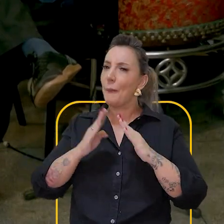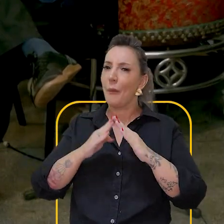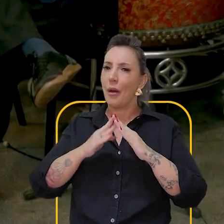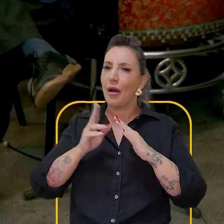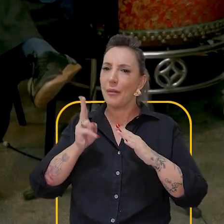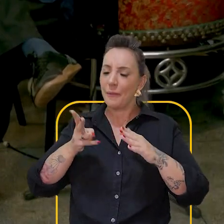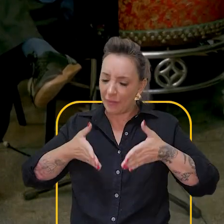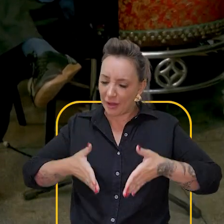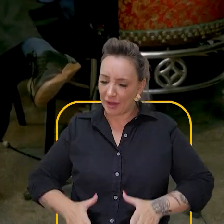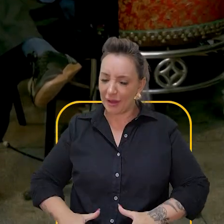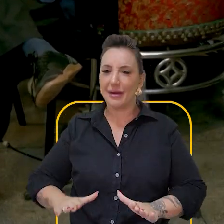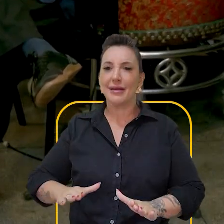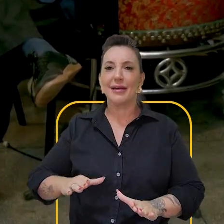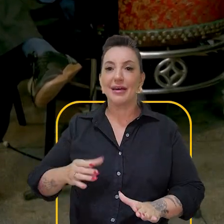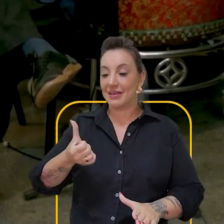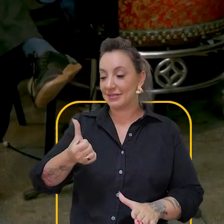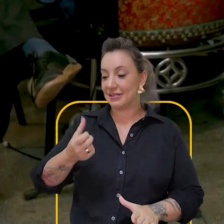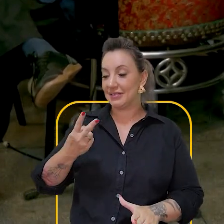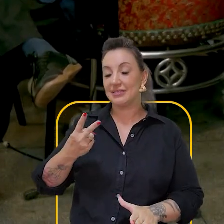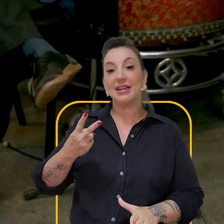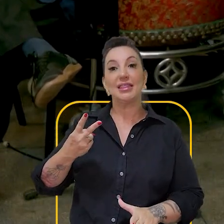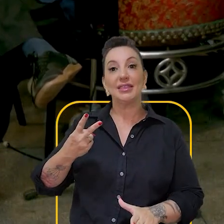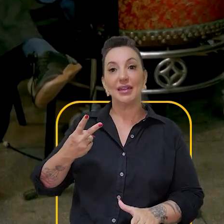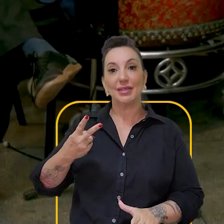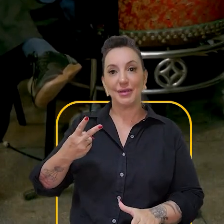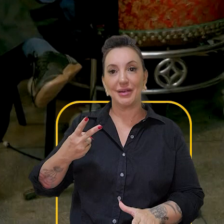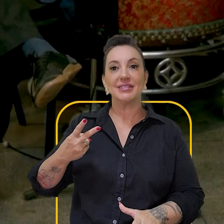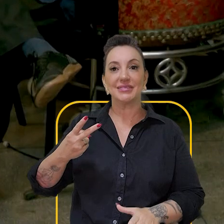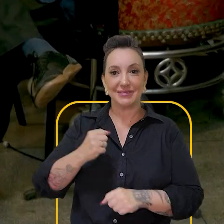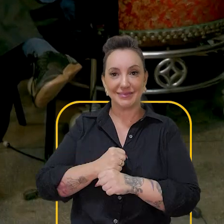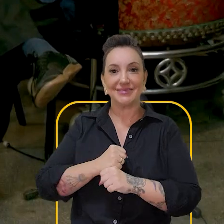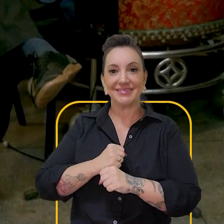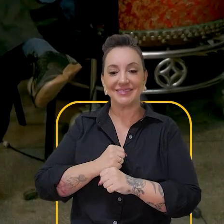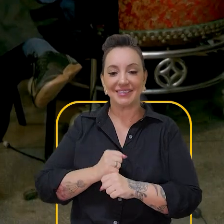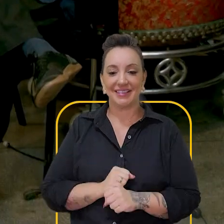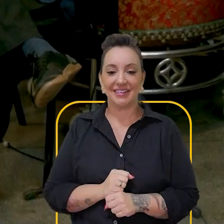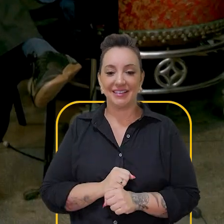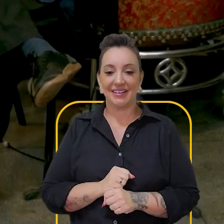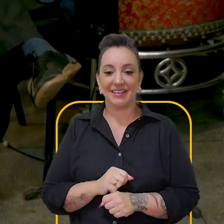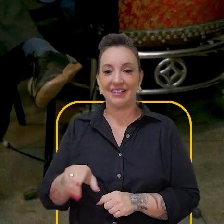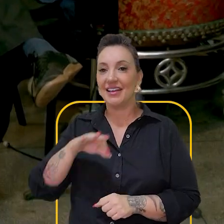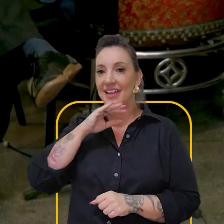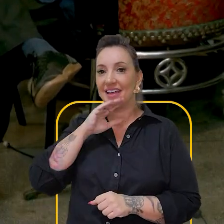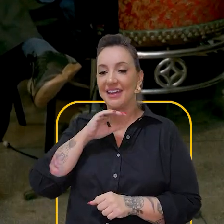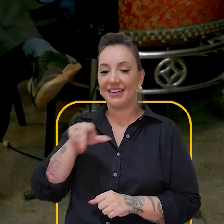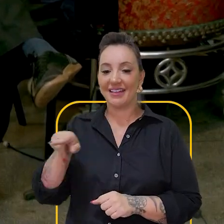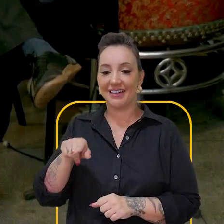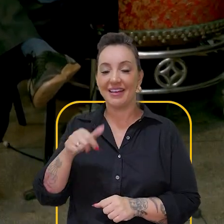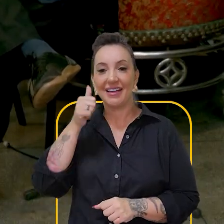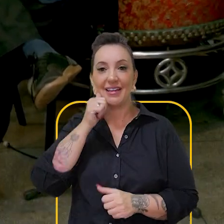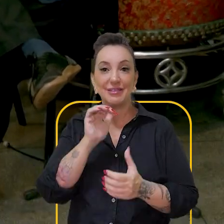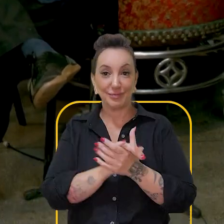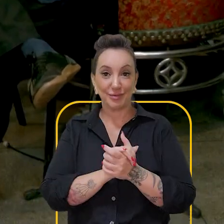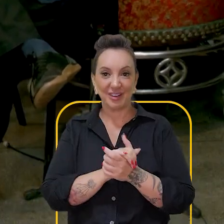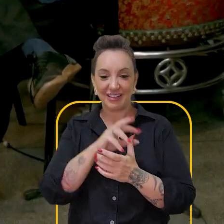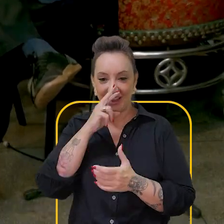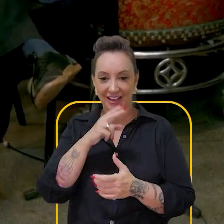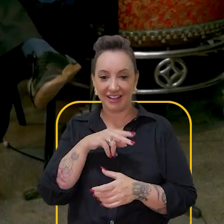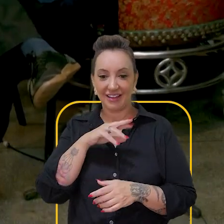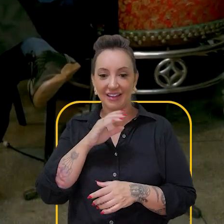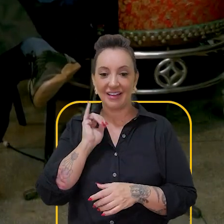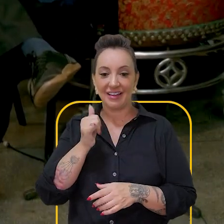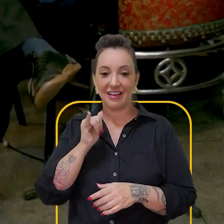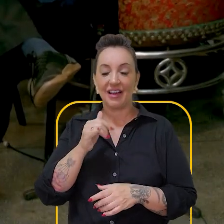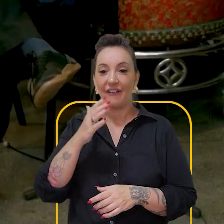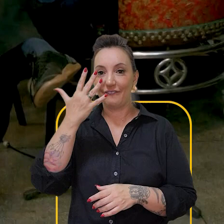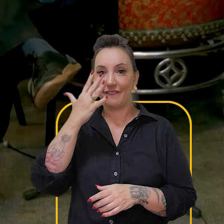falo 62 minha esposa mas já tô contando aí em fevereiro eu já conto como fechado a conta ah mas tá bom né ah